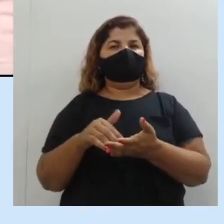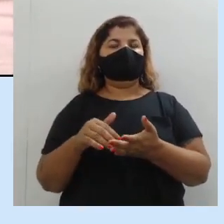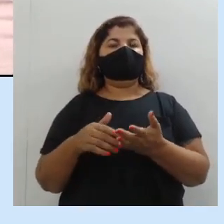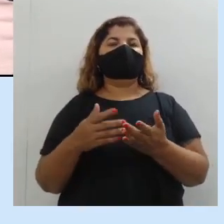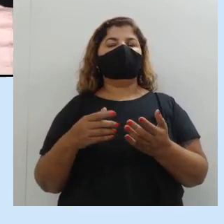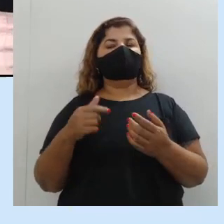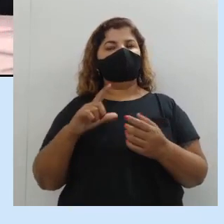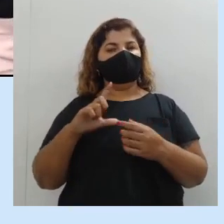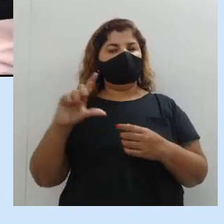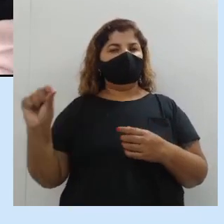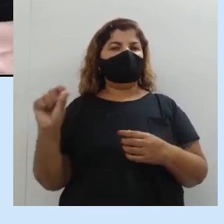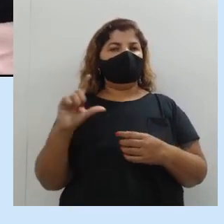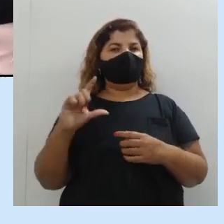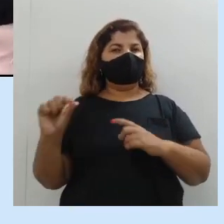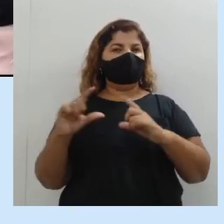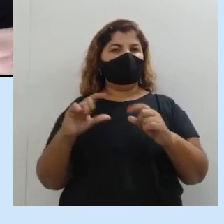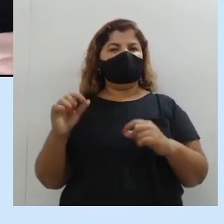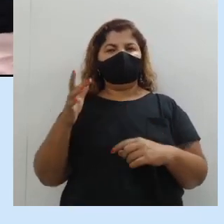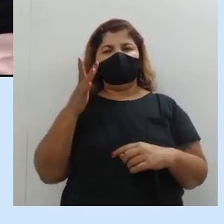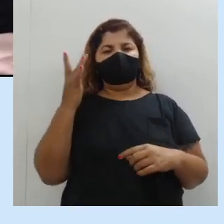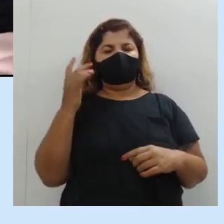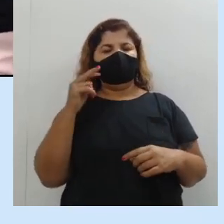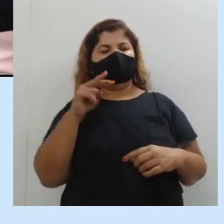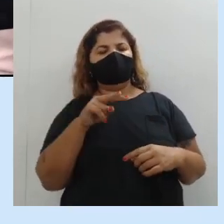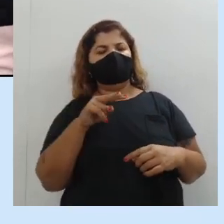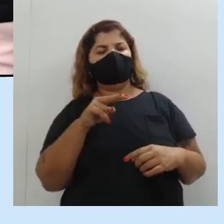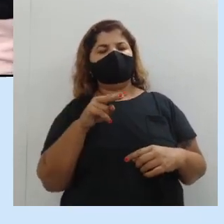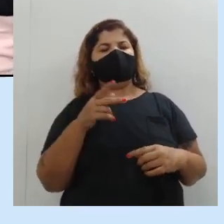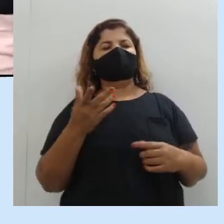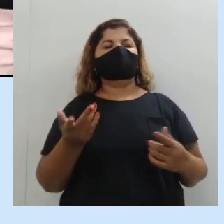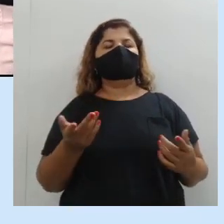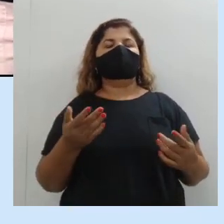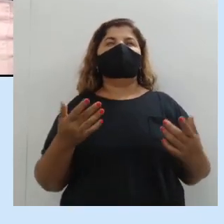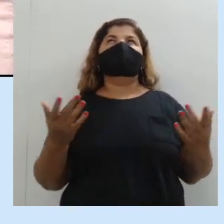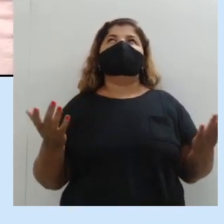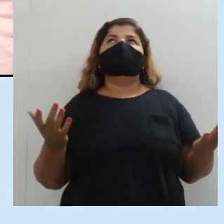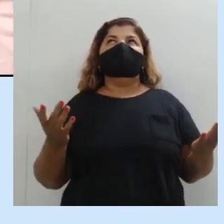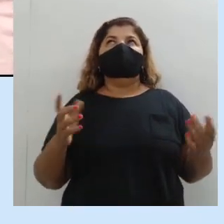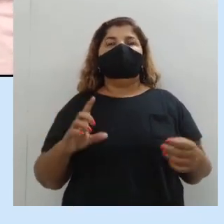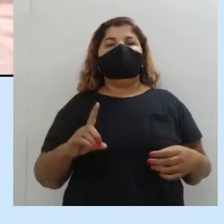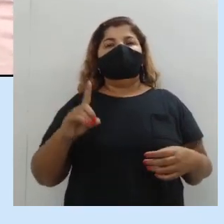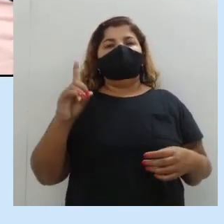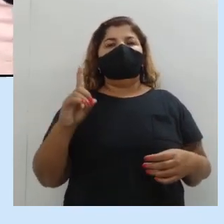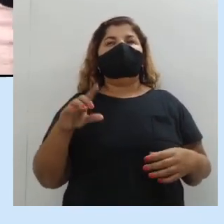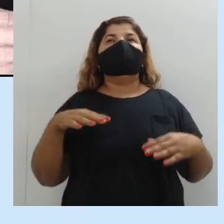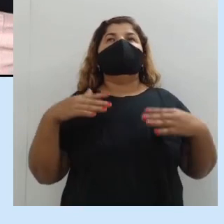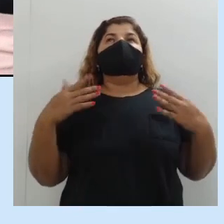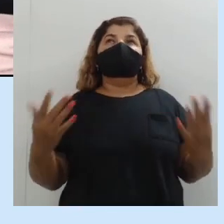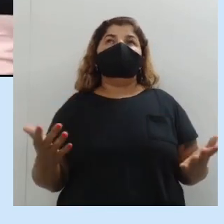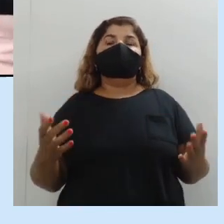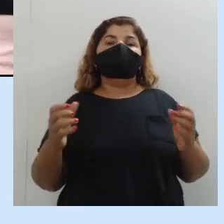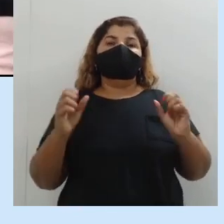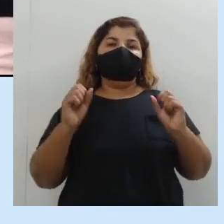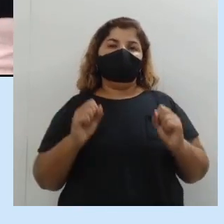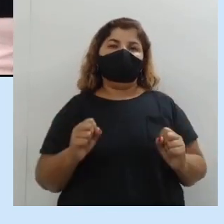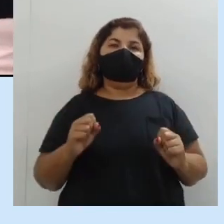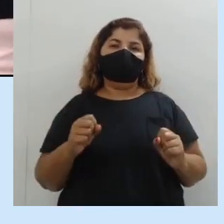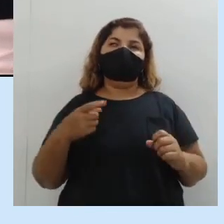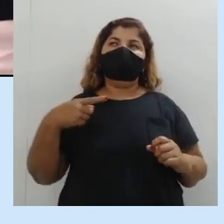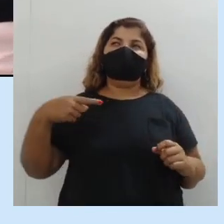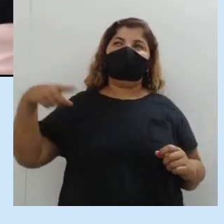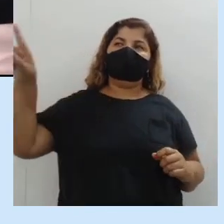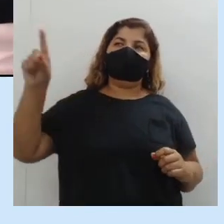para sair, alguém suspirando disse: "Ah, meu Deus, quando poderei ir à